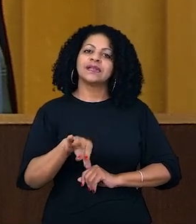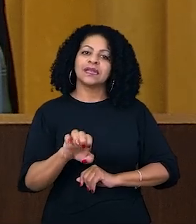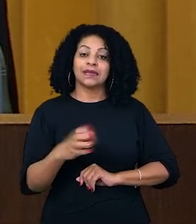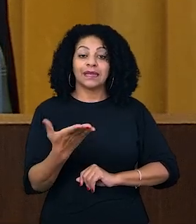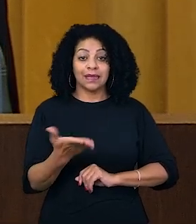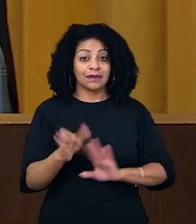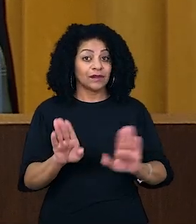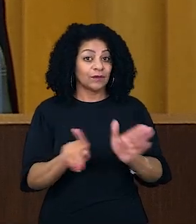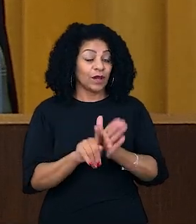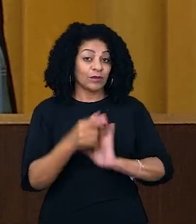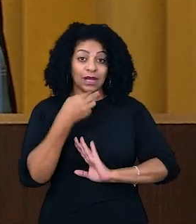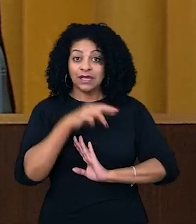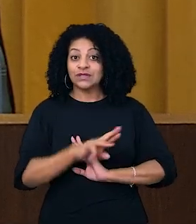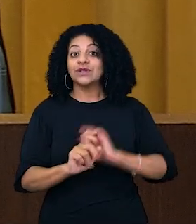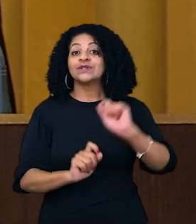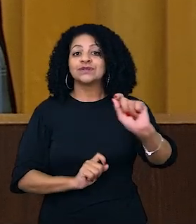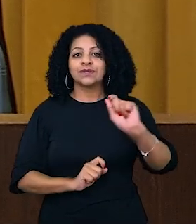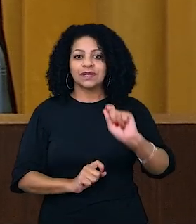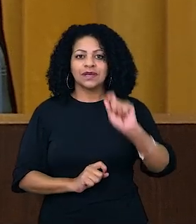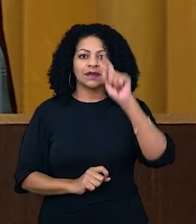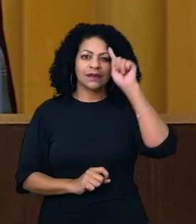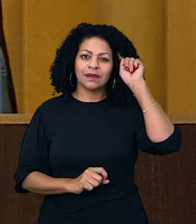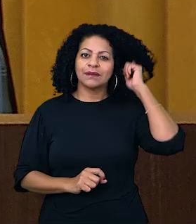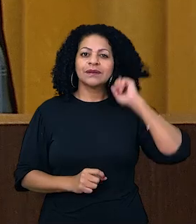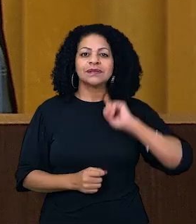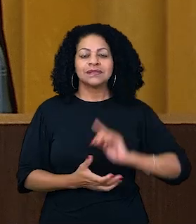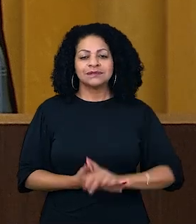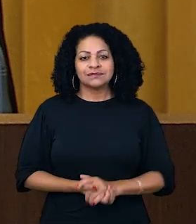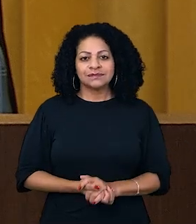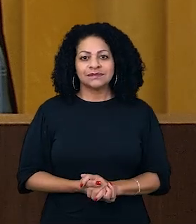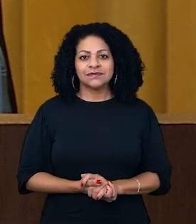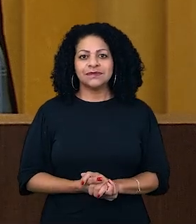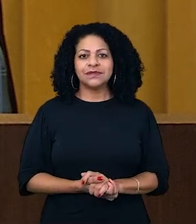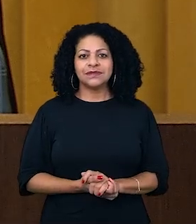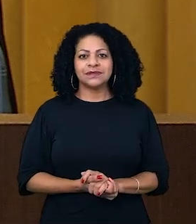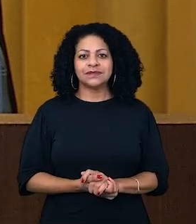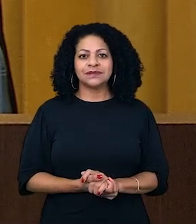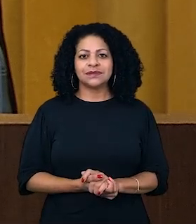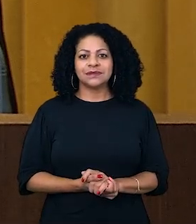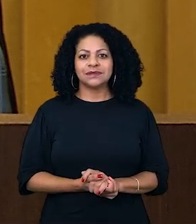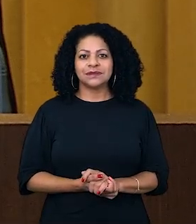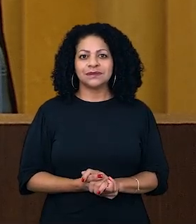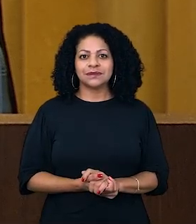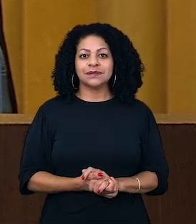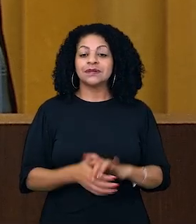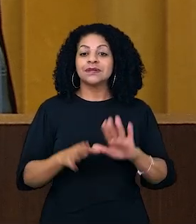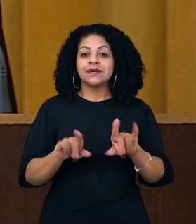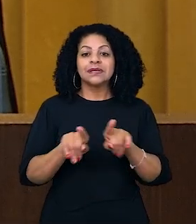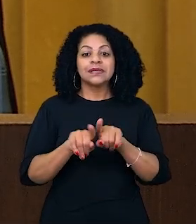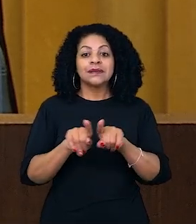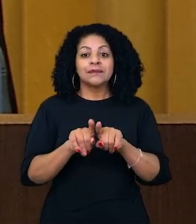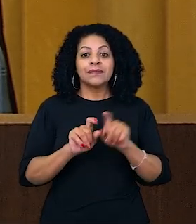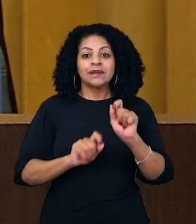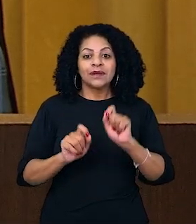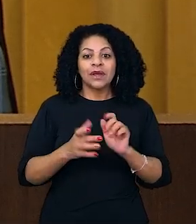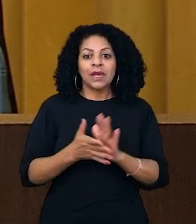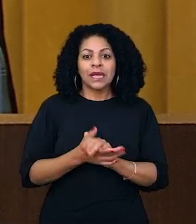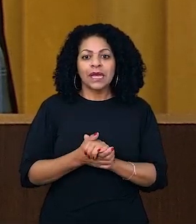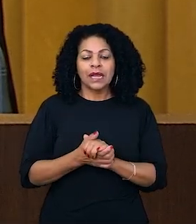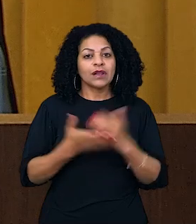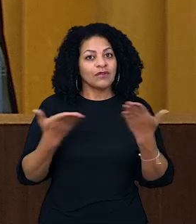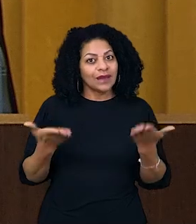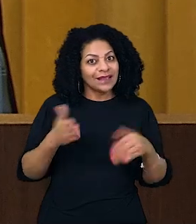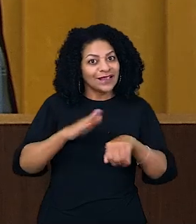caso, por razões que não cabe aqui levantar, o fato é que a parte não